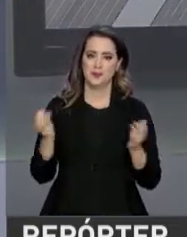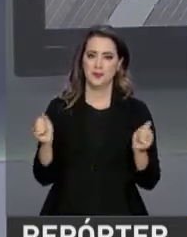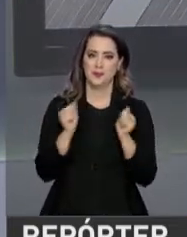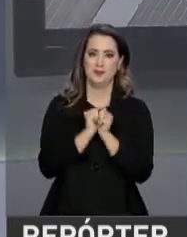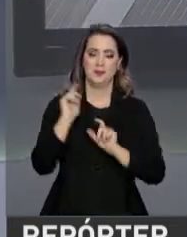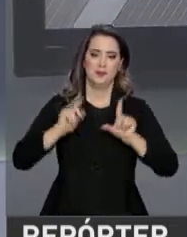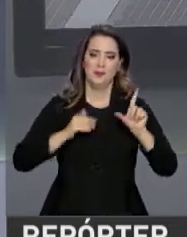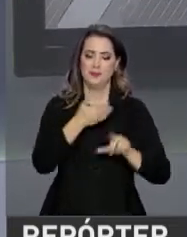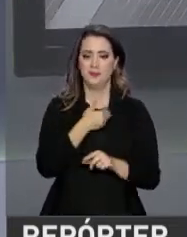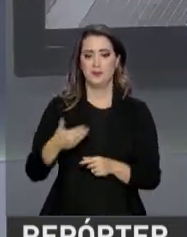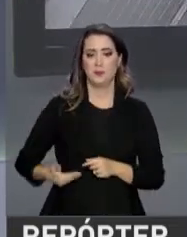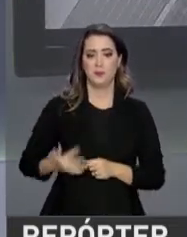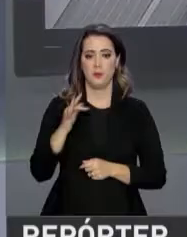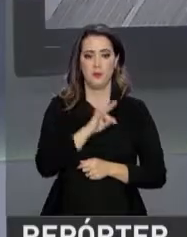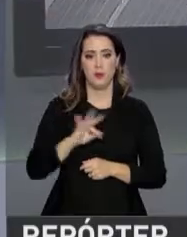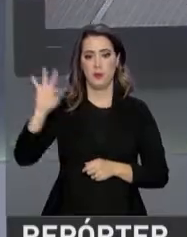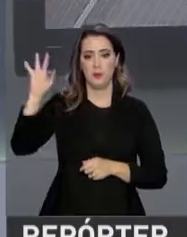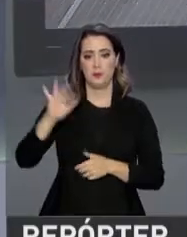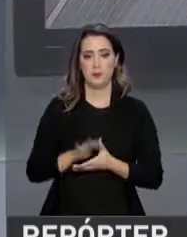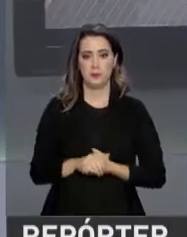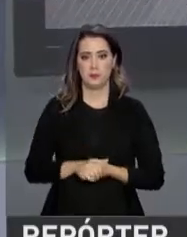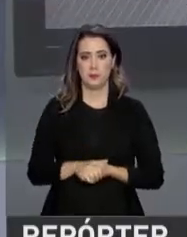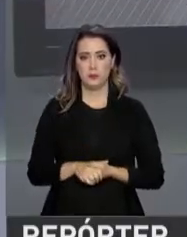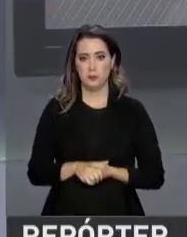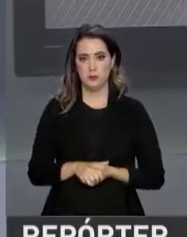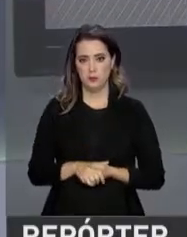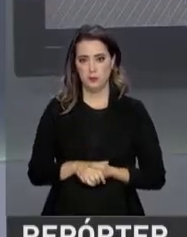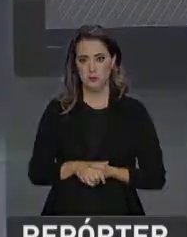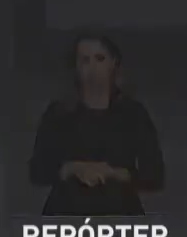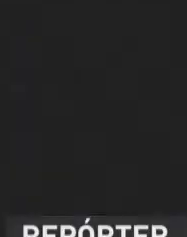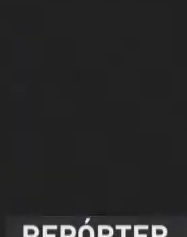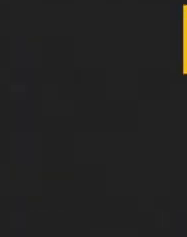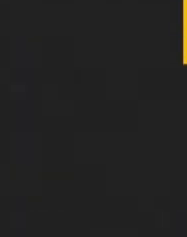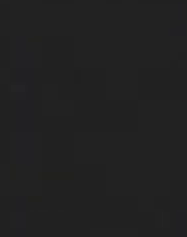continua com a gente na nbr a tv do governo federal